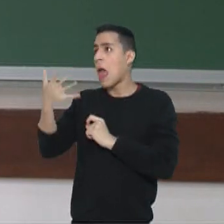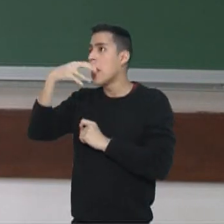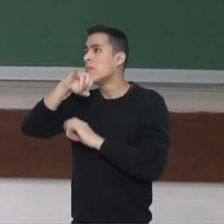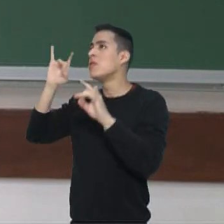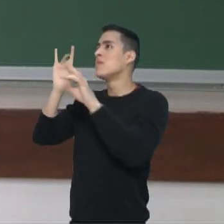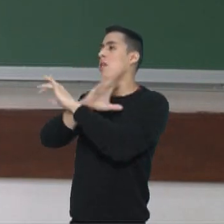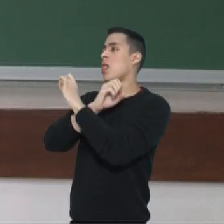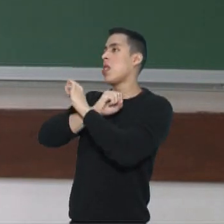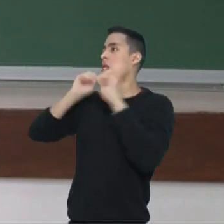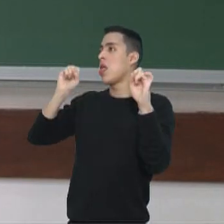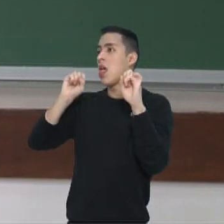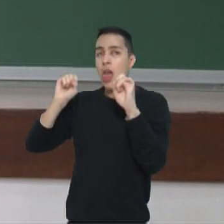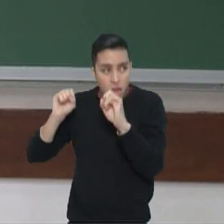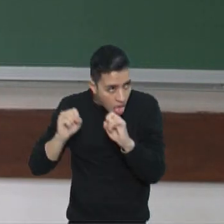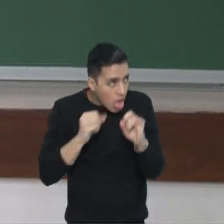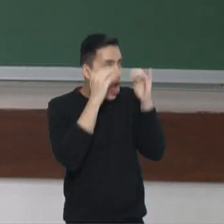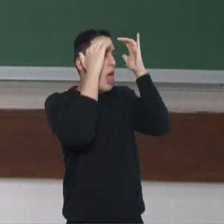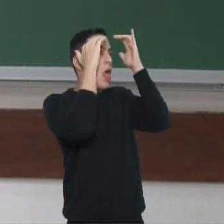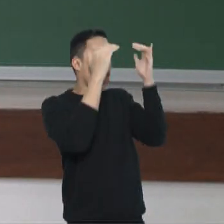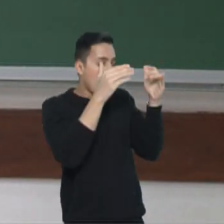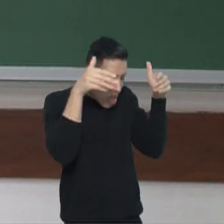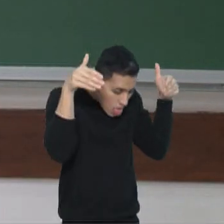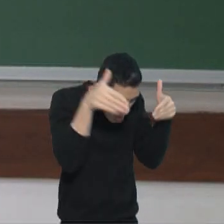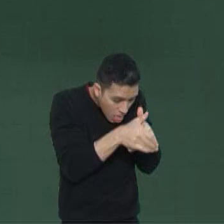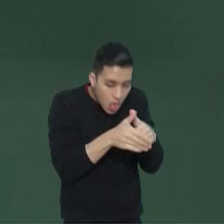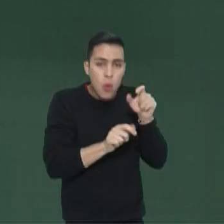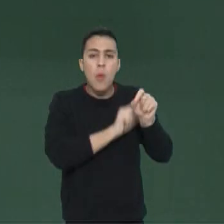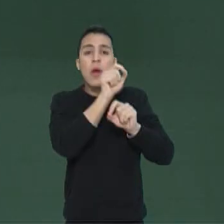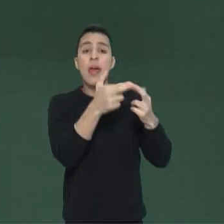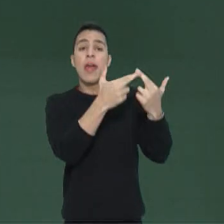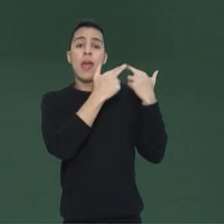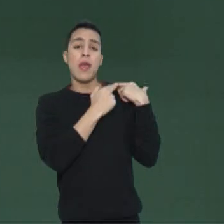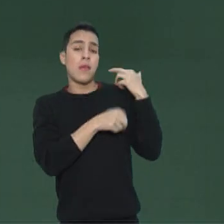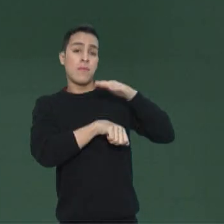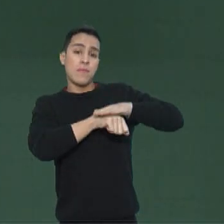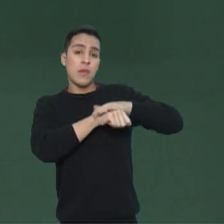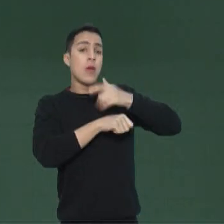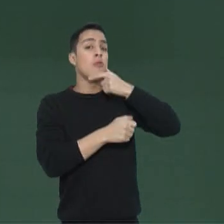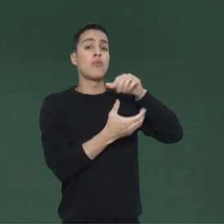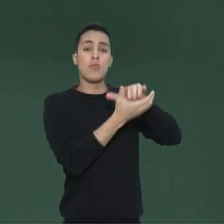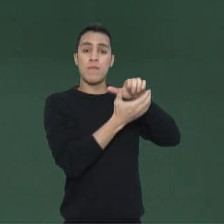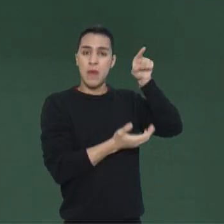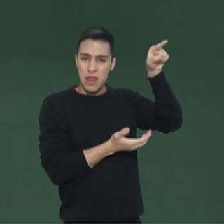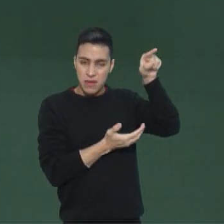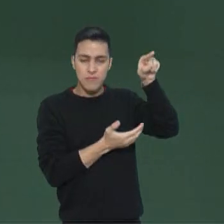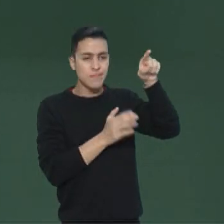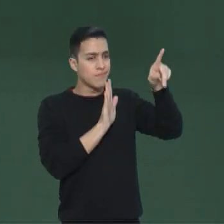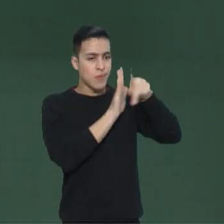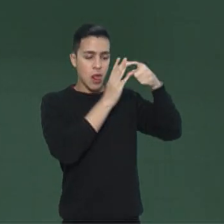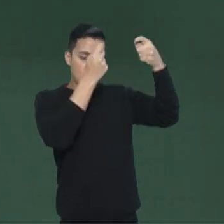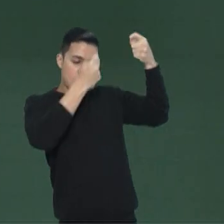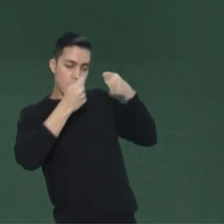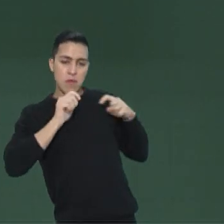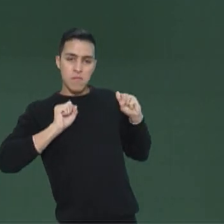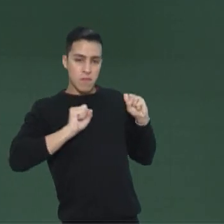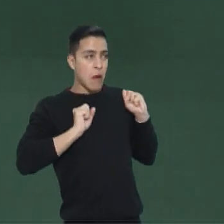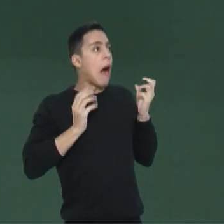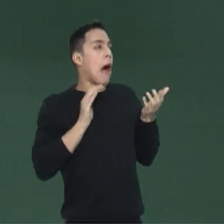do pai e ela vai passar a pertencer à responsabilidade e autoridade legal do seu marido,